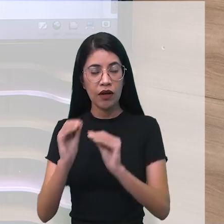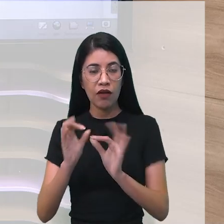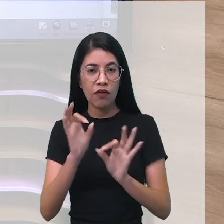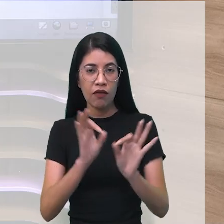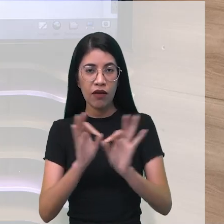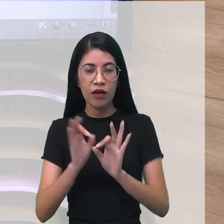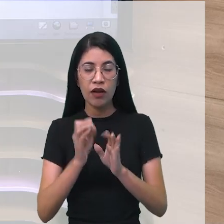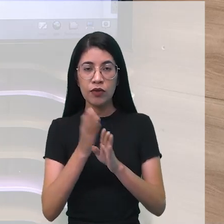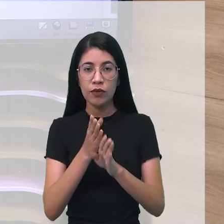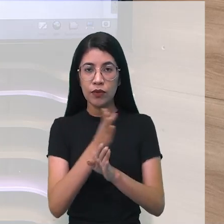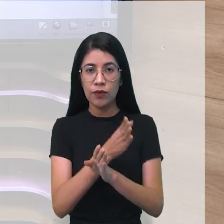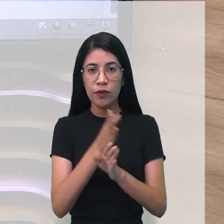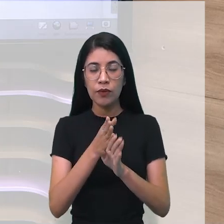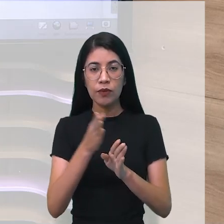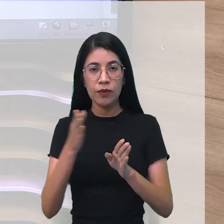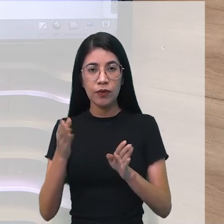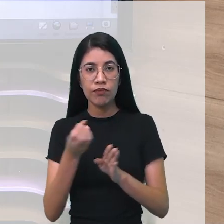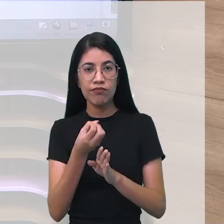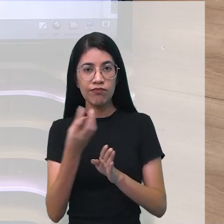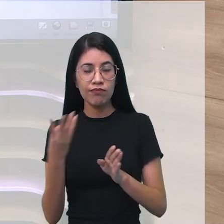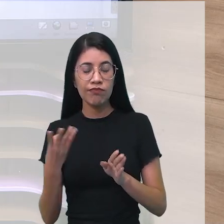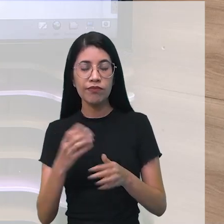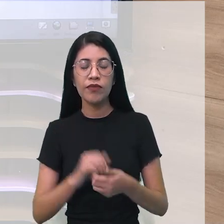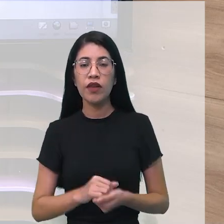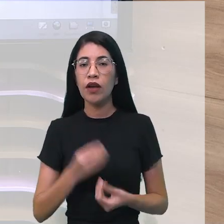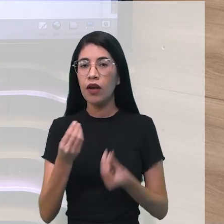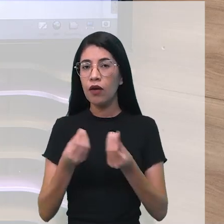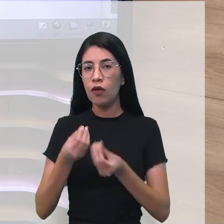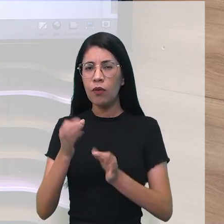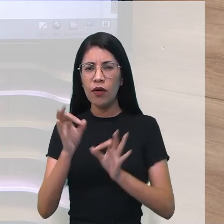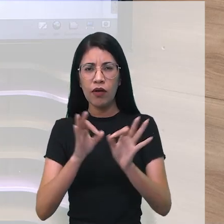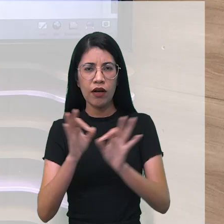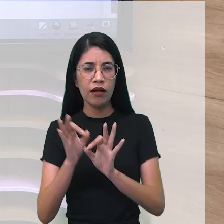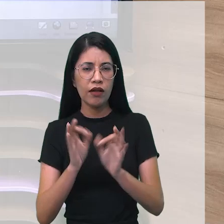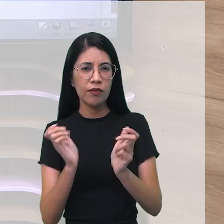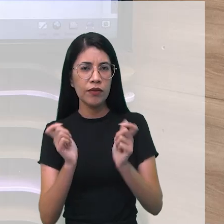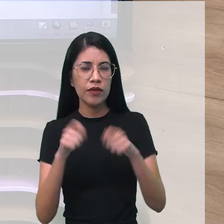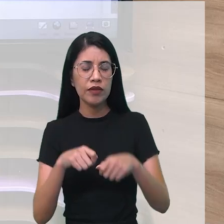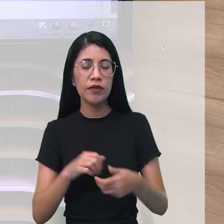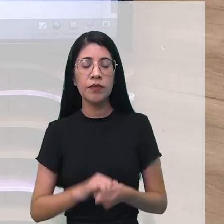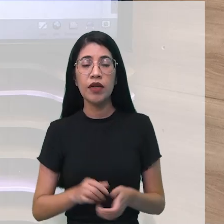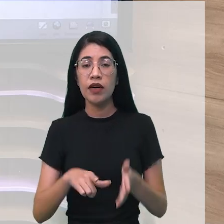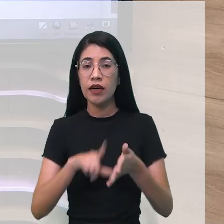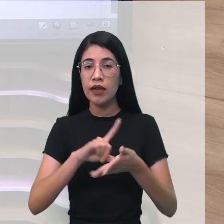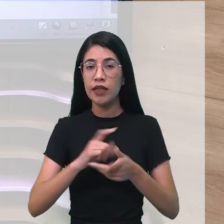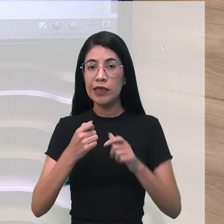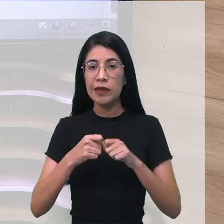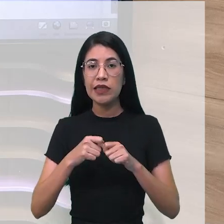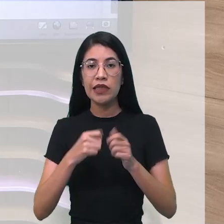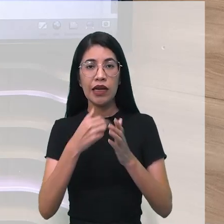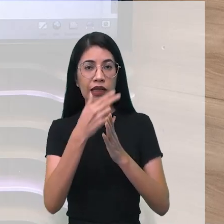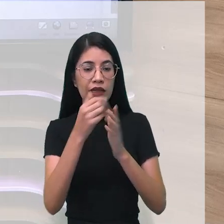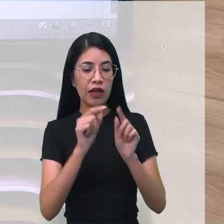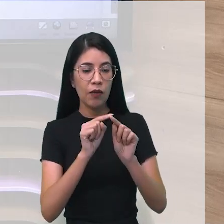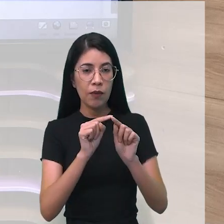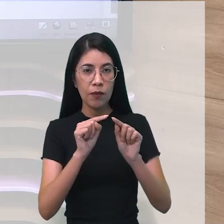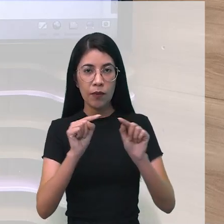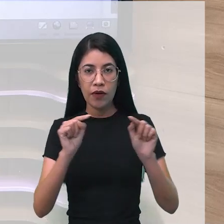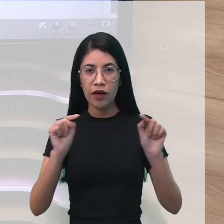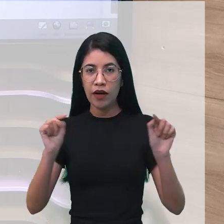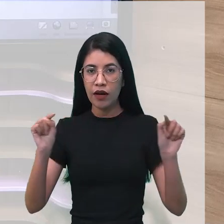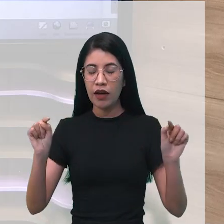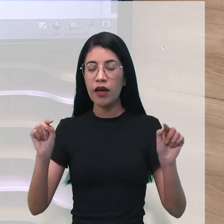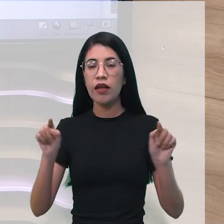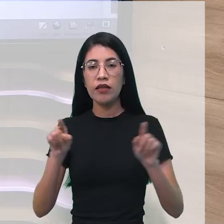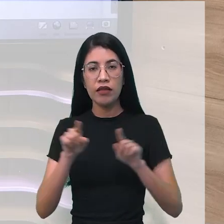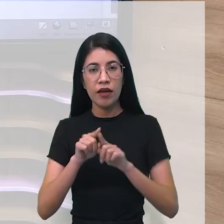os números inteiros nessa reta numérica. Como nós fazemos isso? Então, primeira coisa, tracem uma reta, tá? Lembrando que a reta ela é